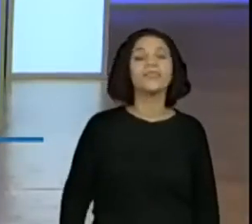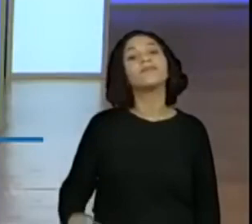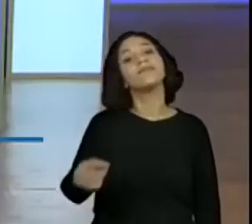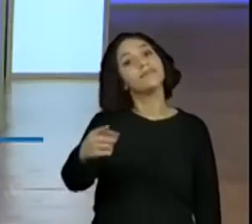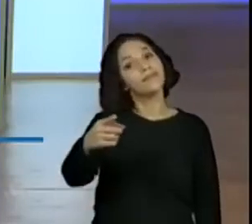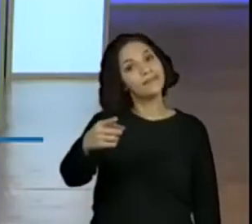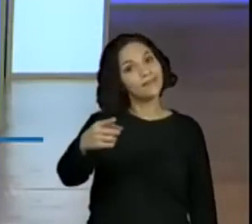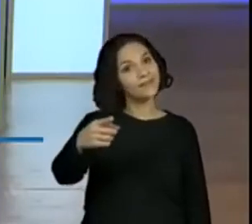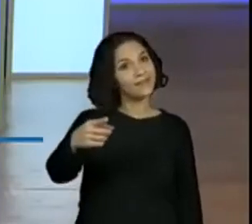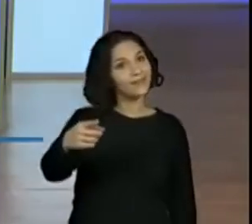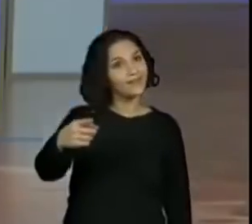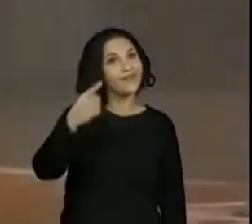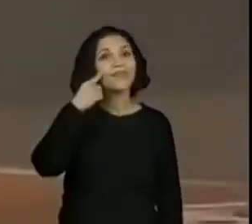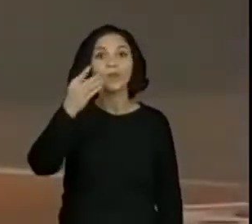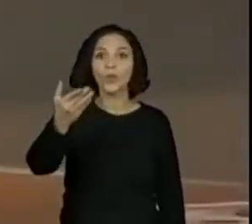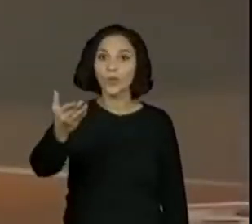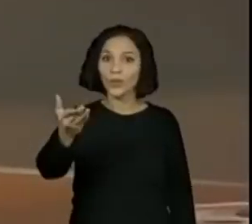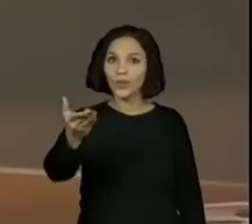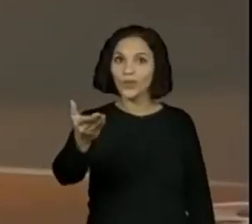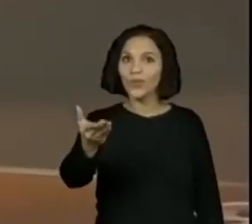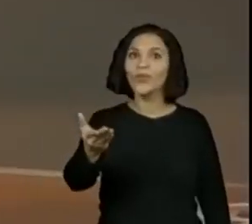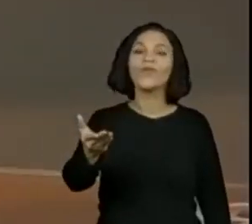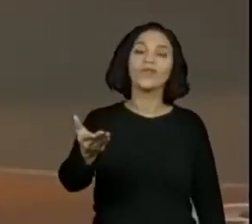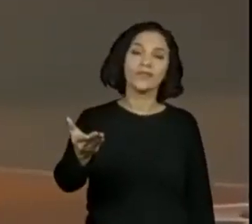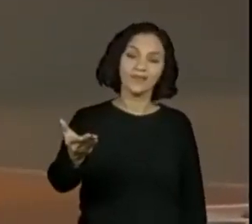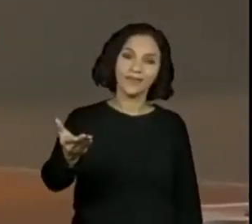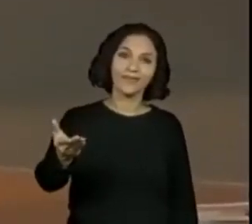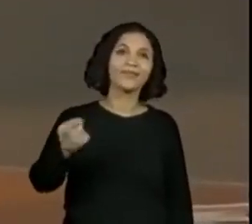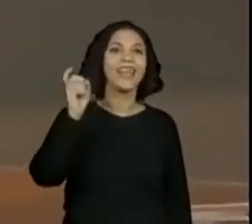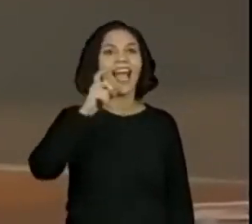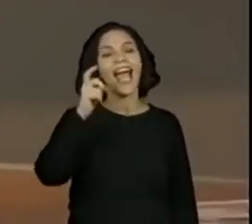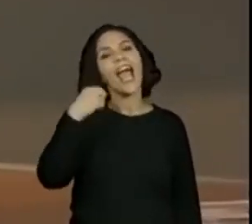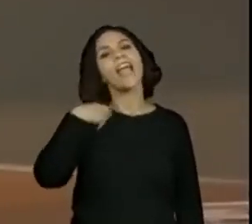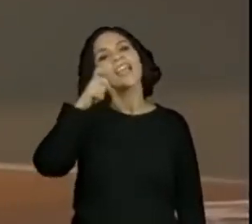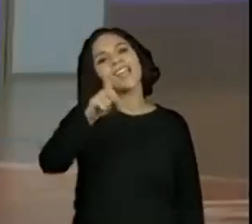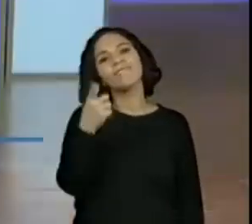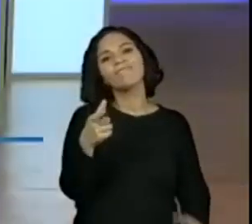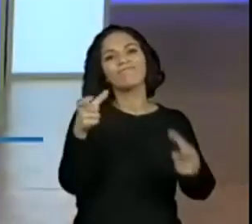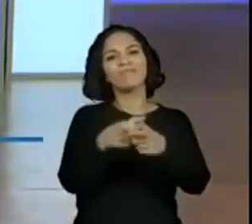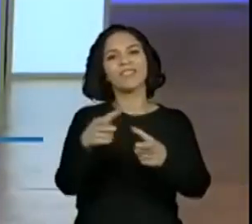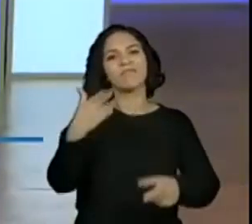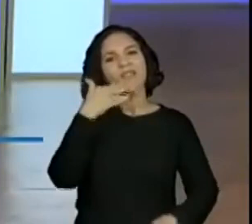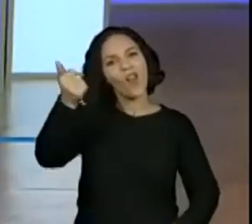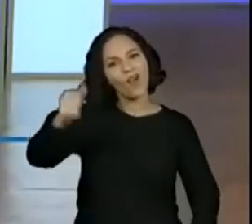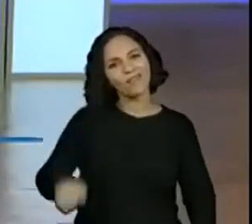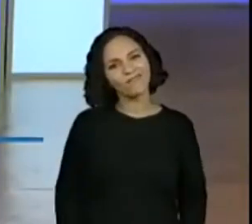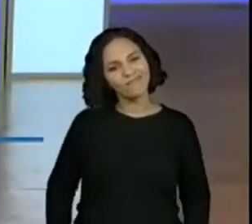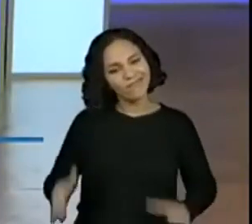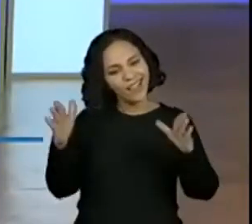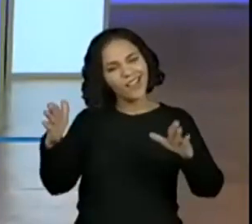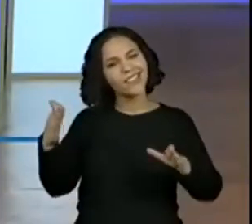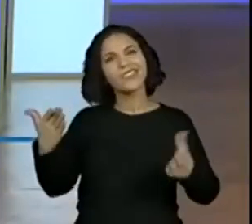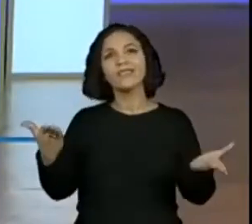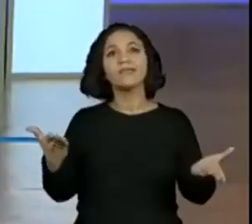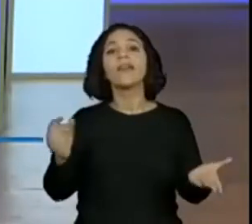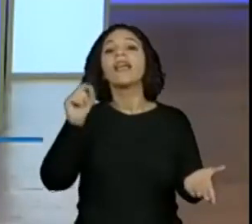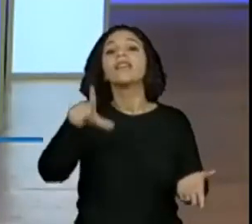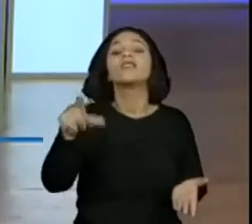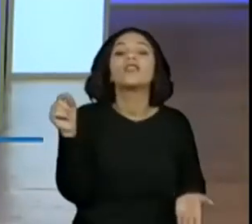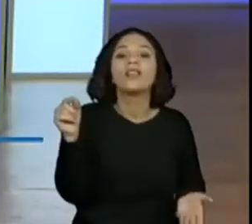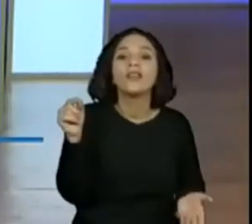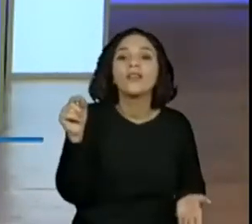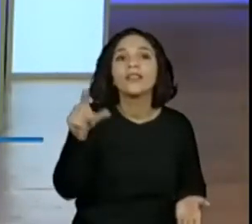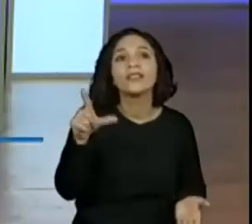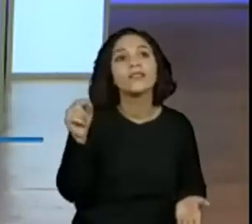ó tá vendo mas essa daí eu devia ter jogado o jogo com cuidado com esse daqui tem escolher o dono do